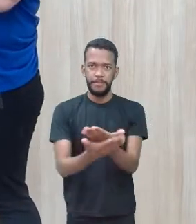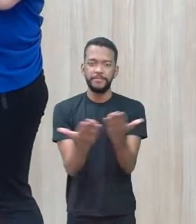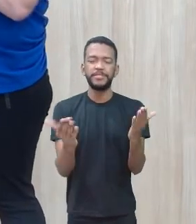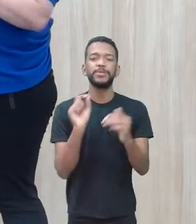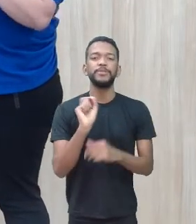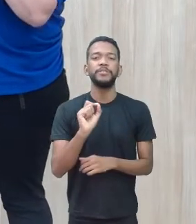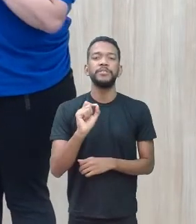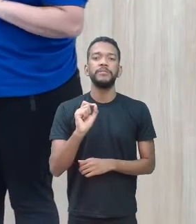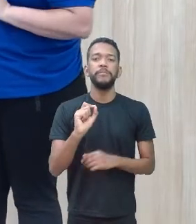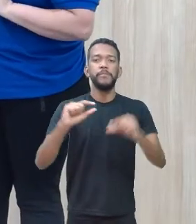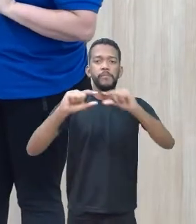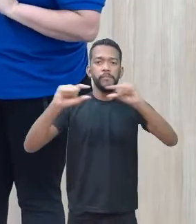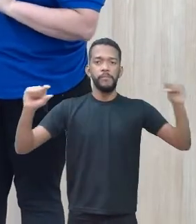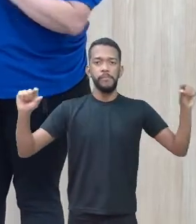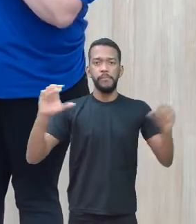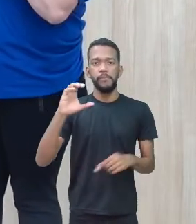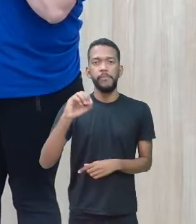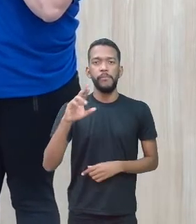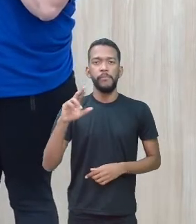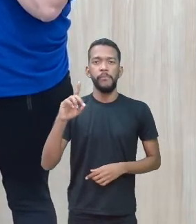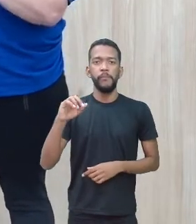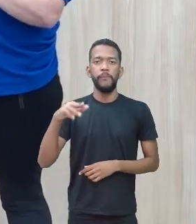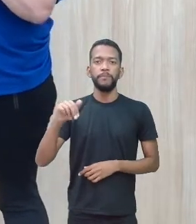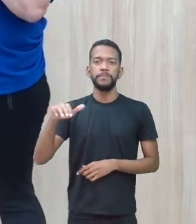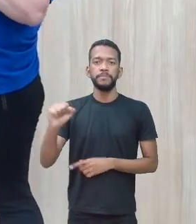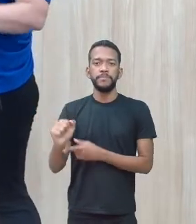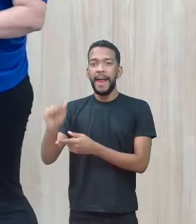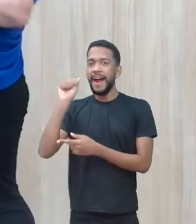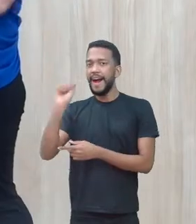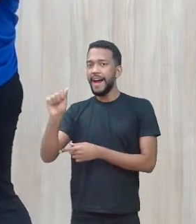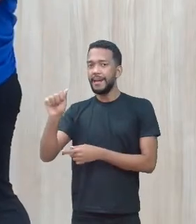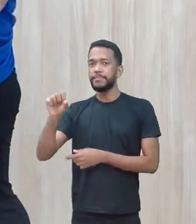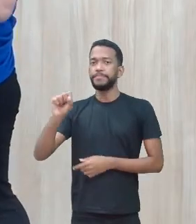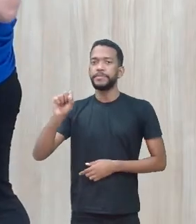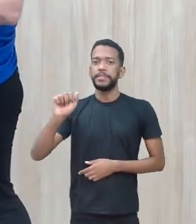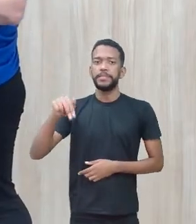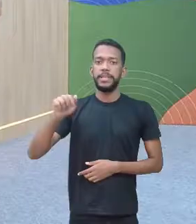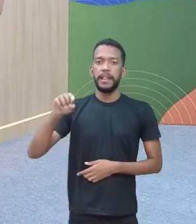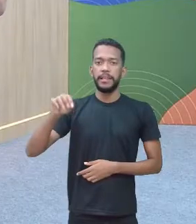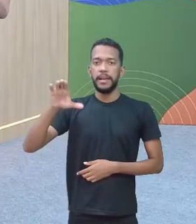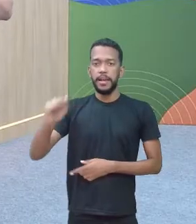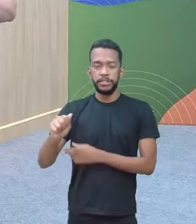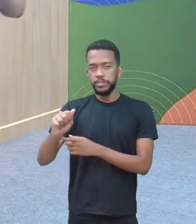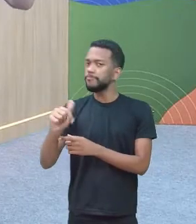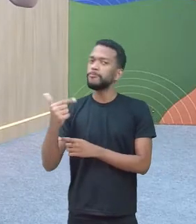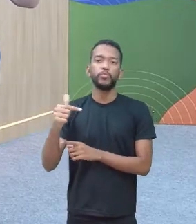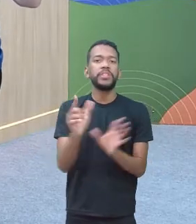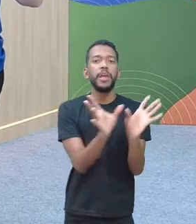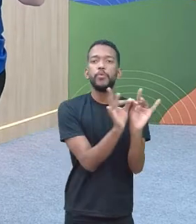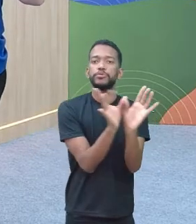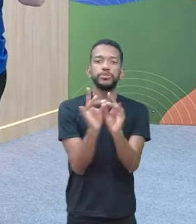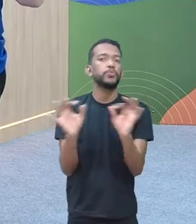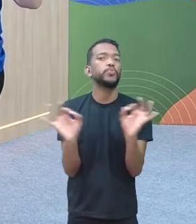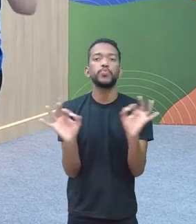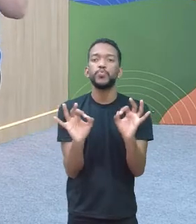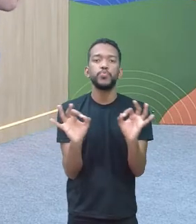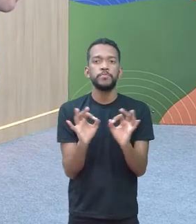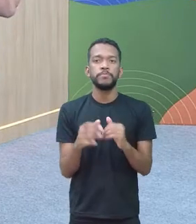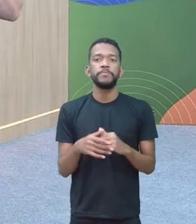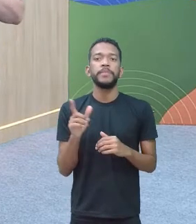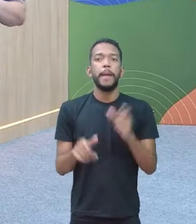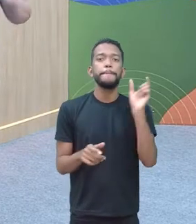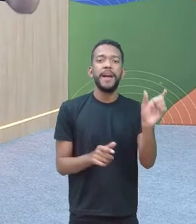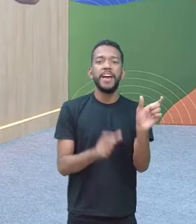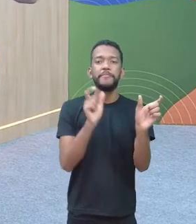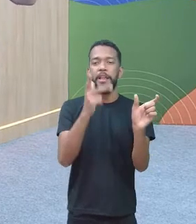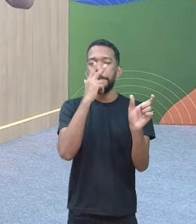coordenadas assindéticas, elas não possuem conjunções, que essas palavrinhas mágicas, não é? Que